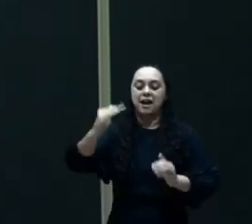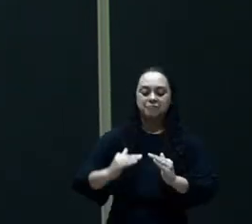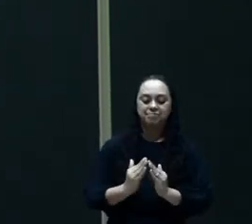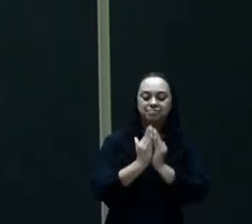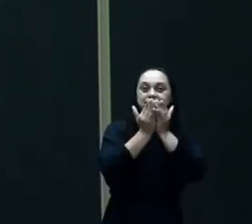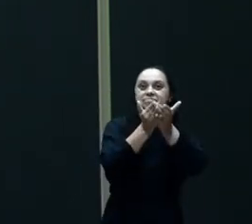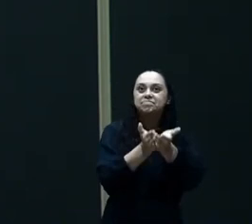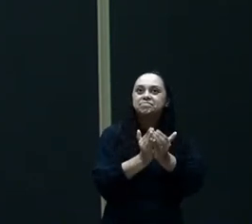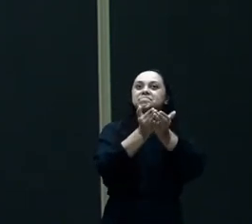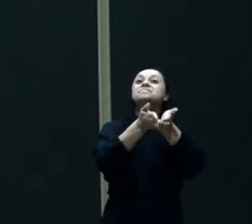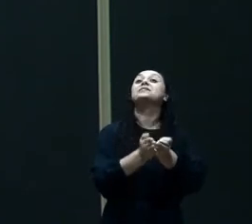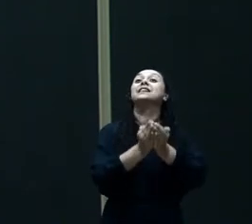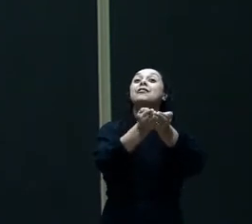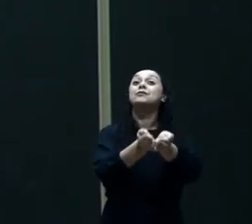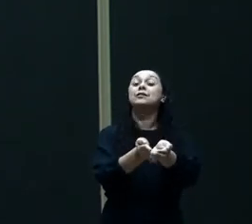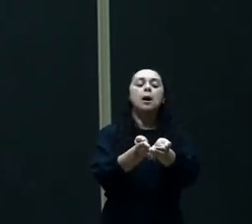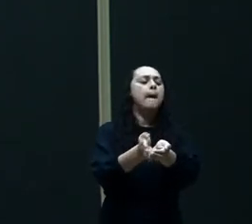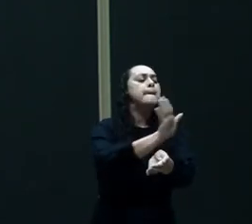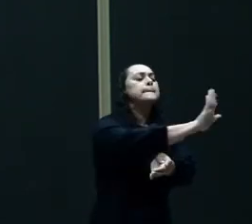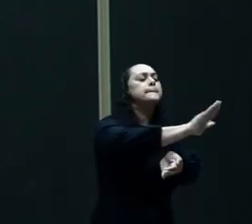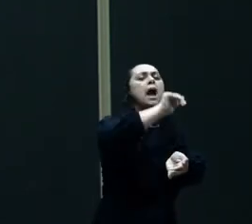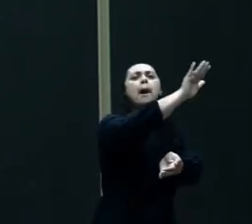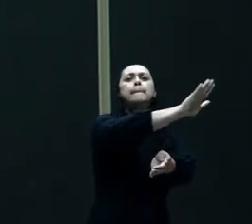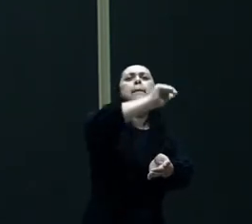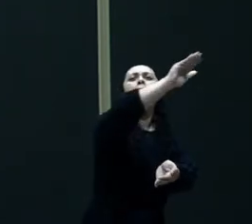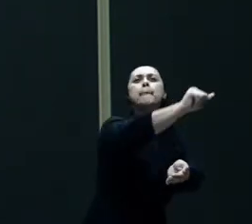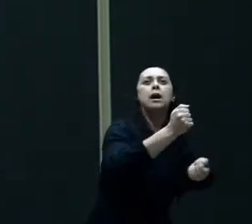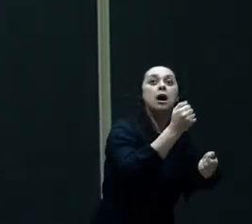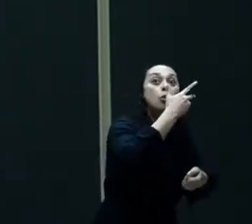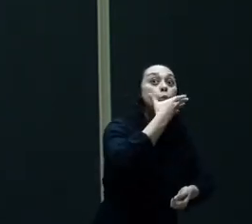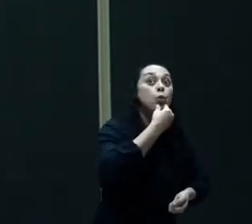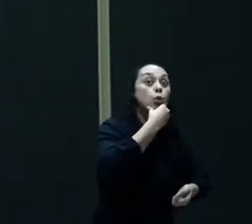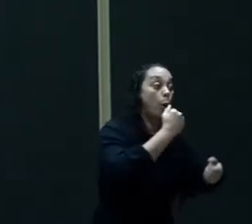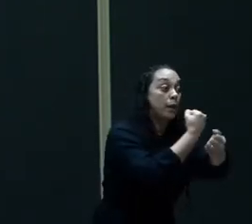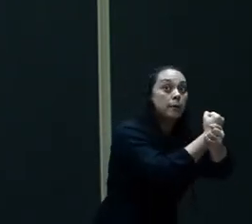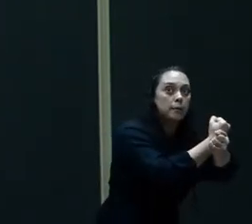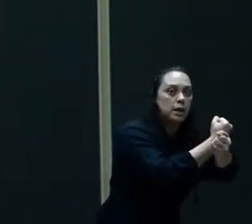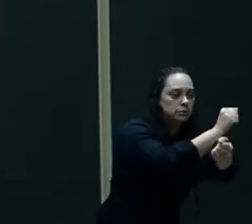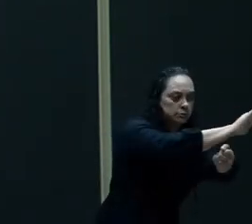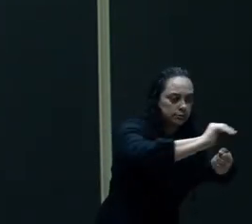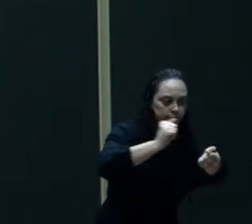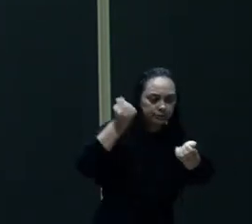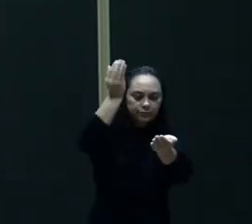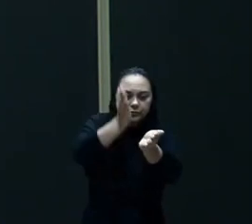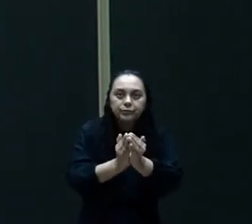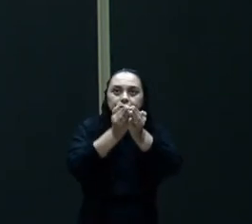navio e Paulo está preso junto com aqueles homens